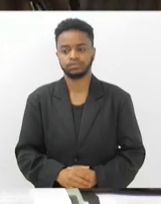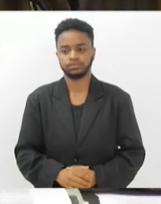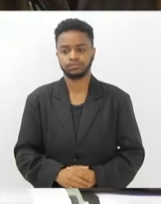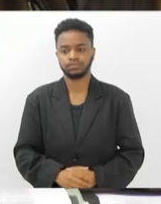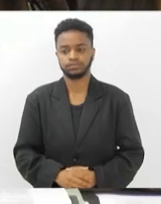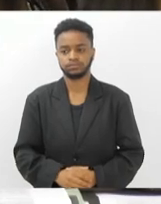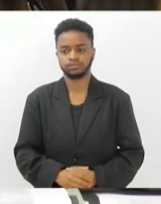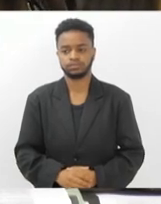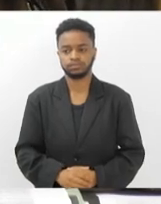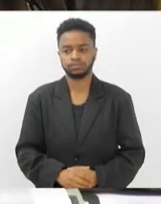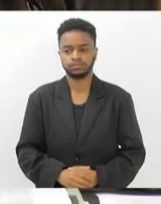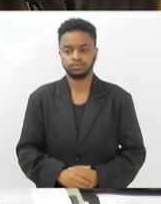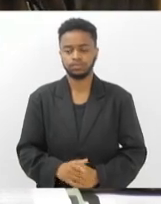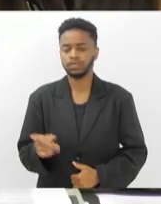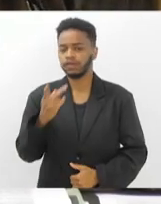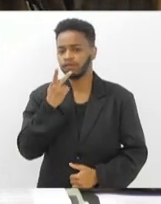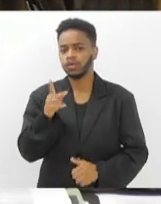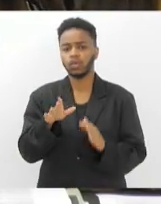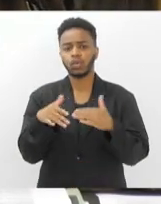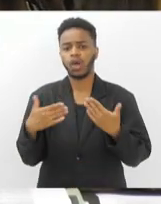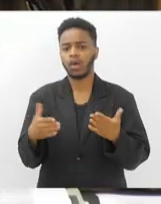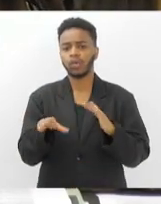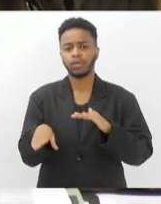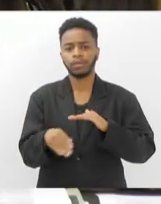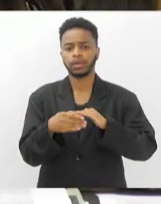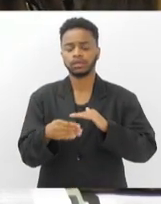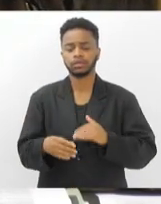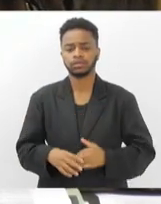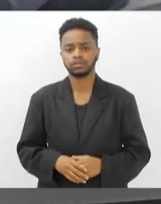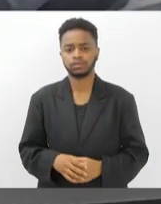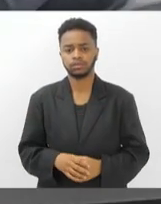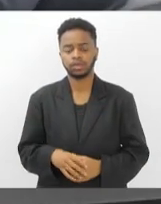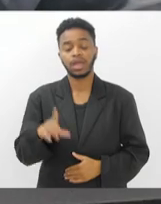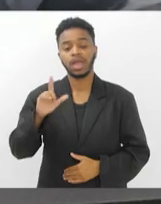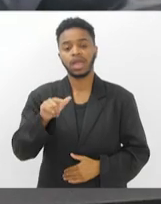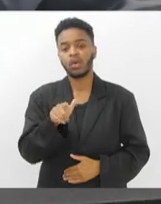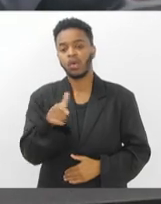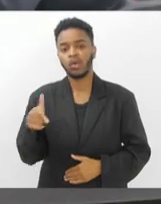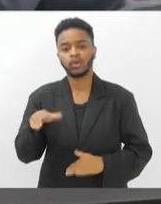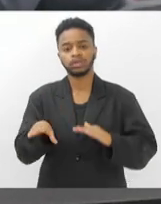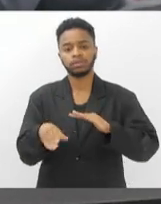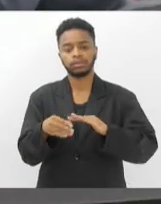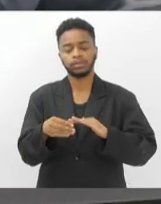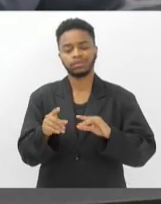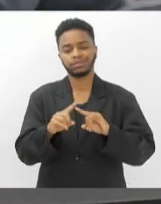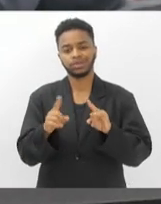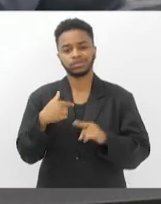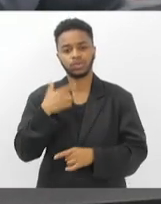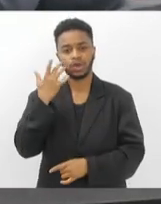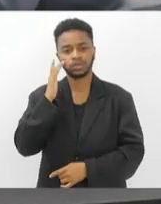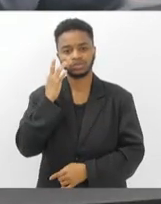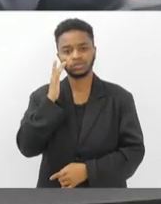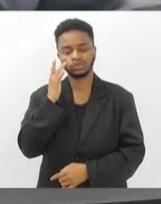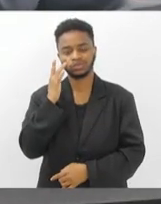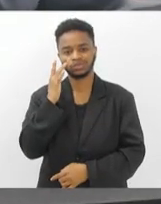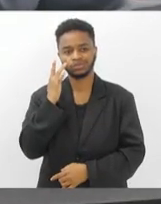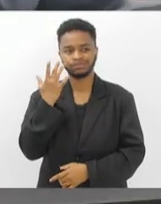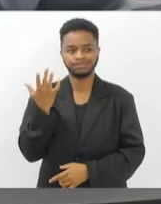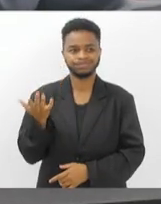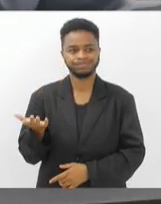Vocês se referem a qual emenda especificamente? Não, é essa subemenda, né? Eu acho que